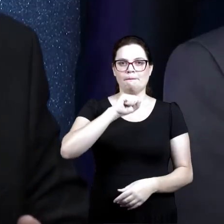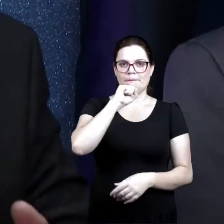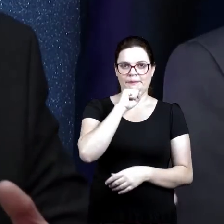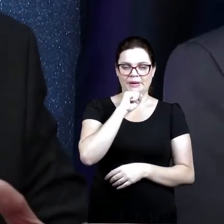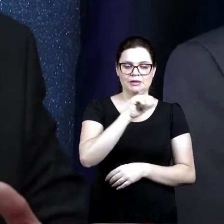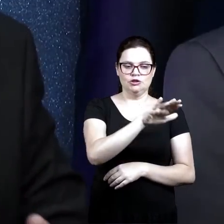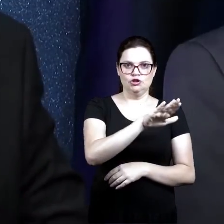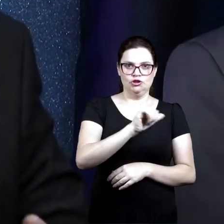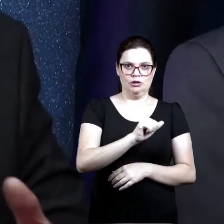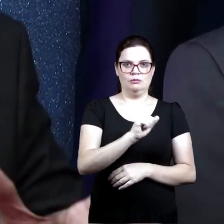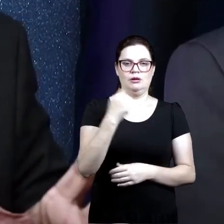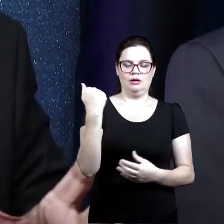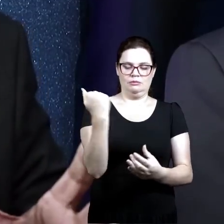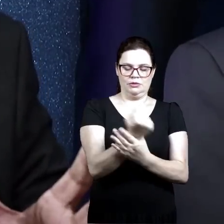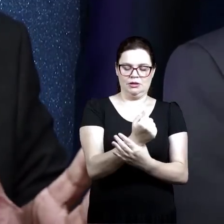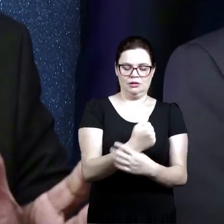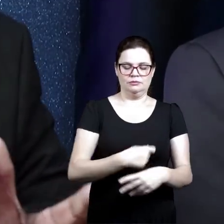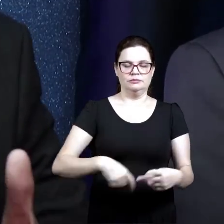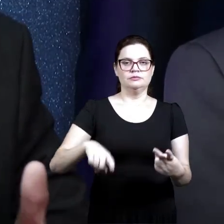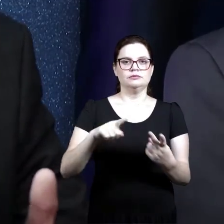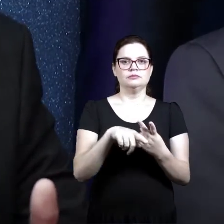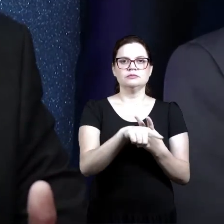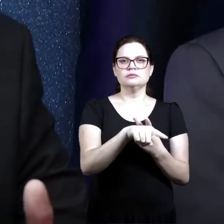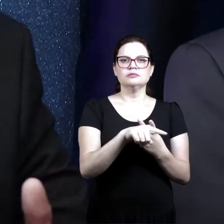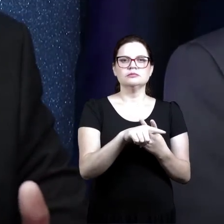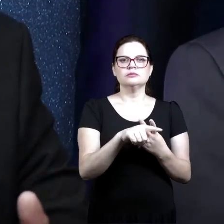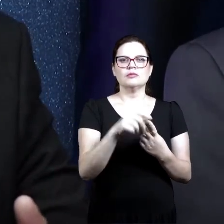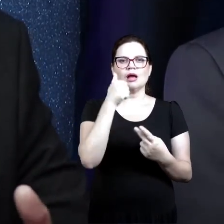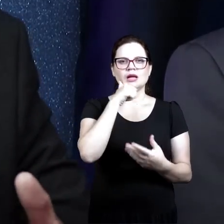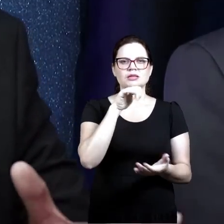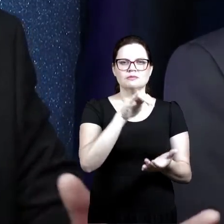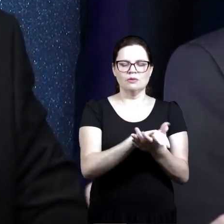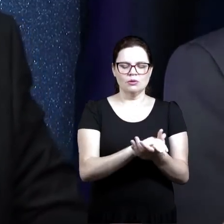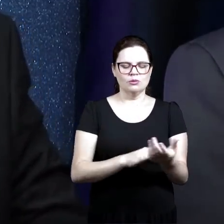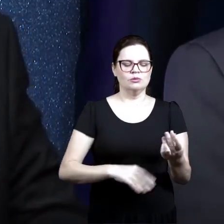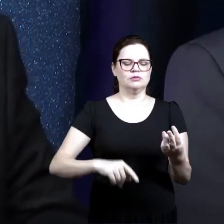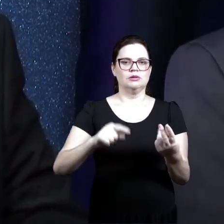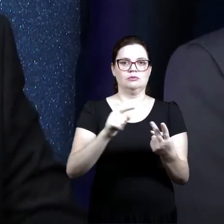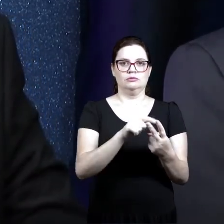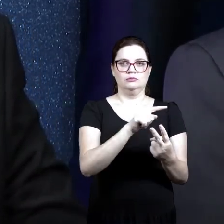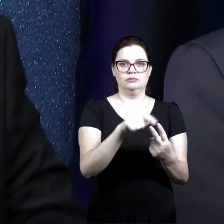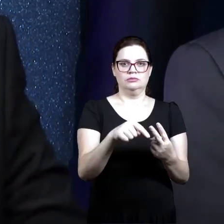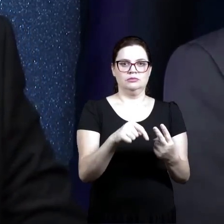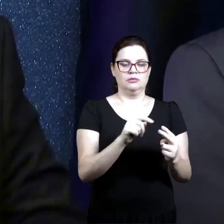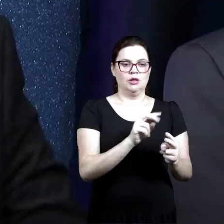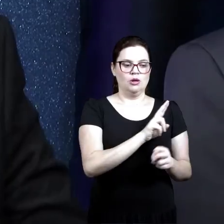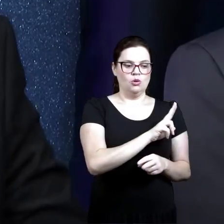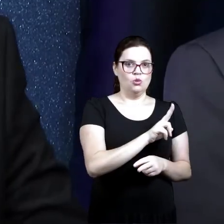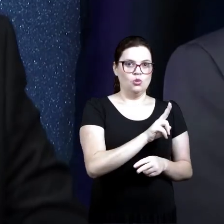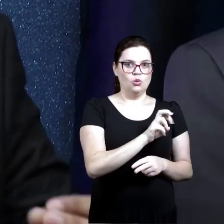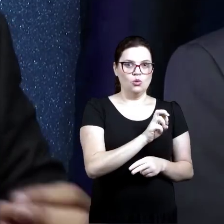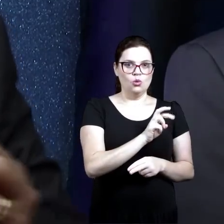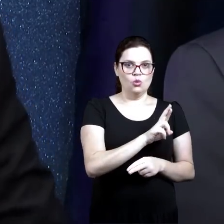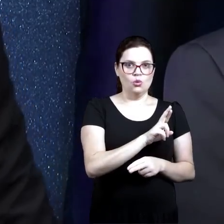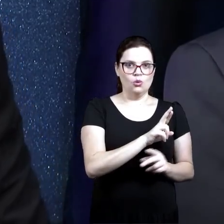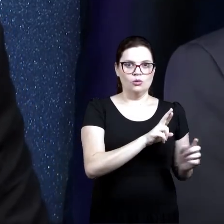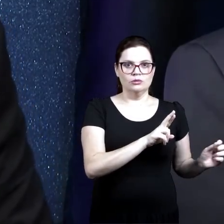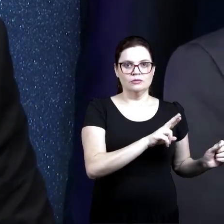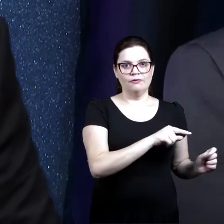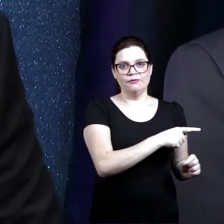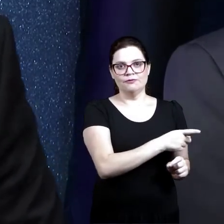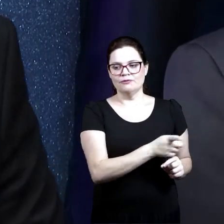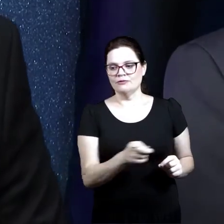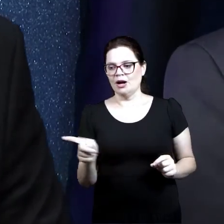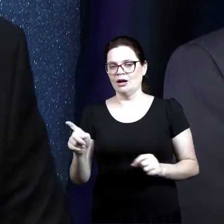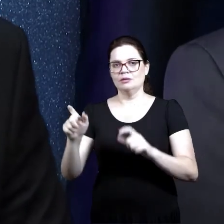pega seus filhos, Abraão, né, a sua esposa, e sai de Ur dos caldeus para